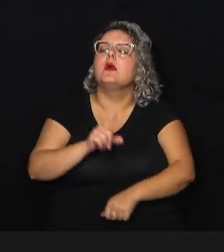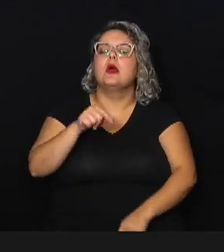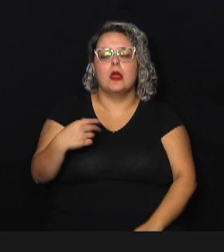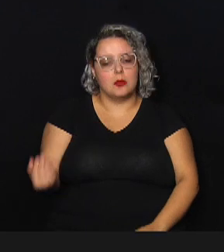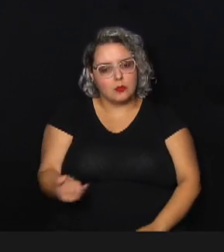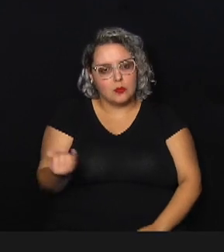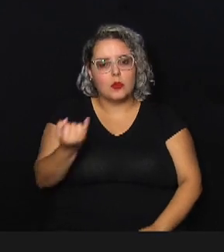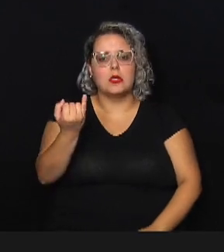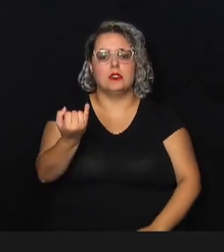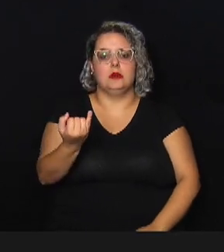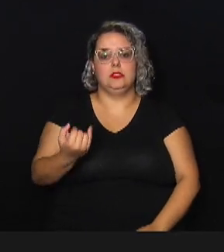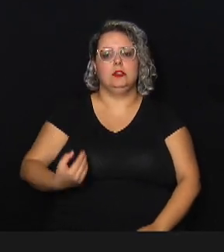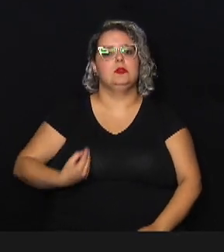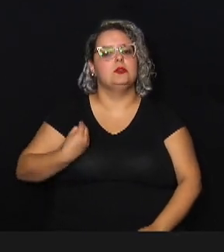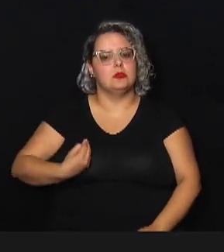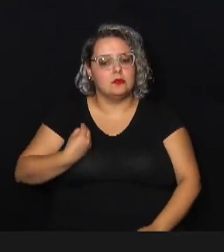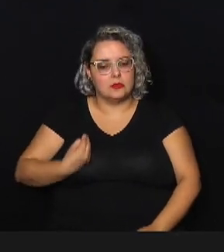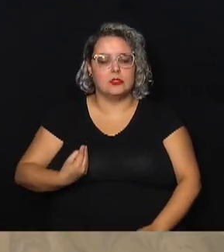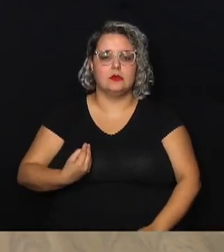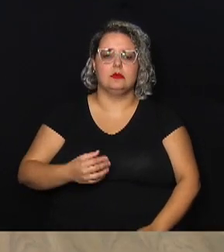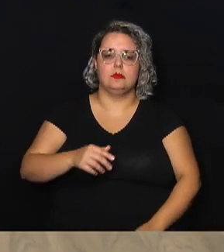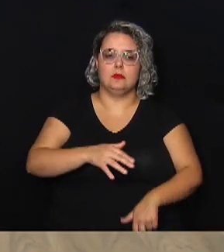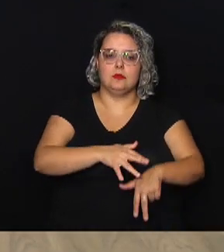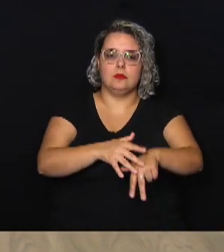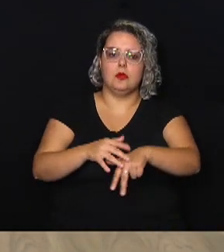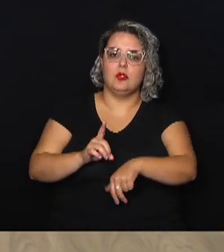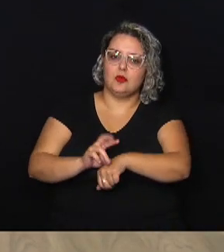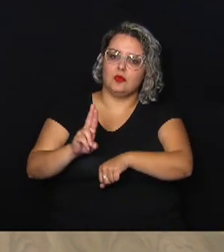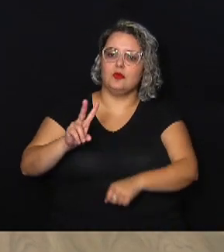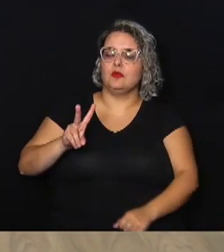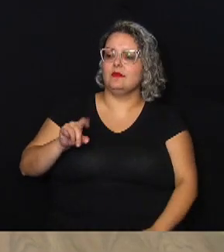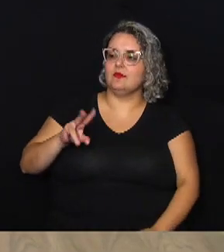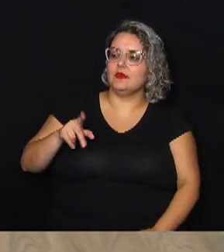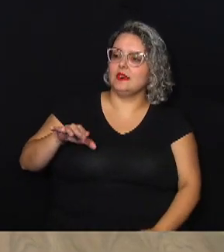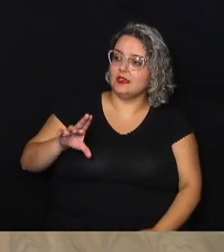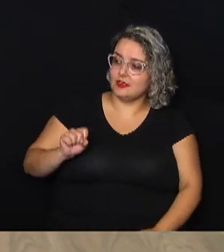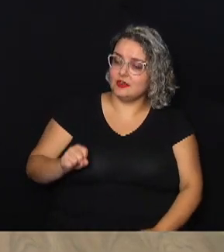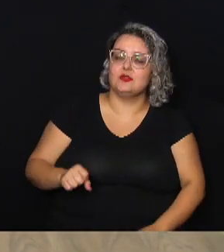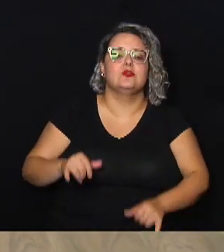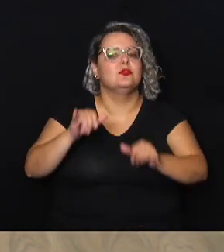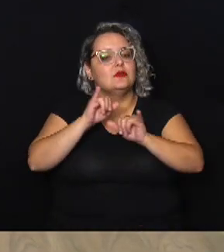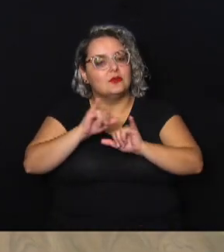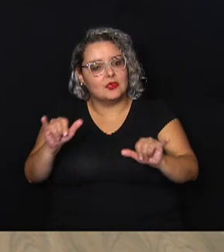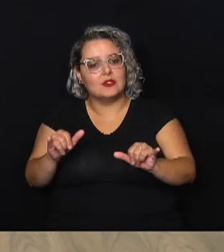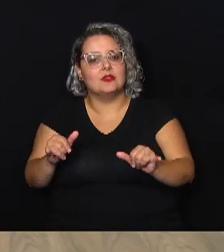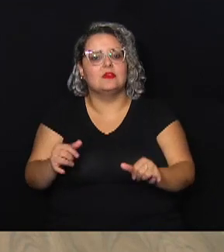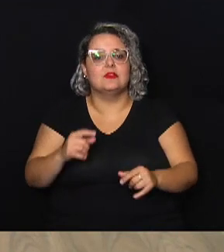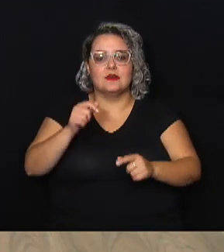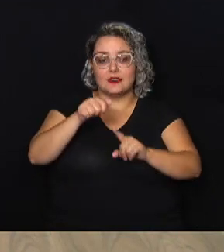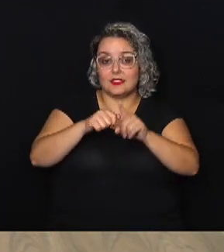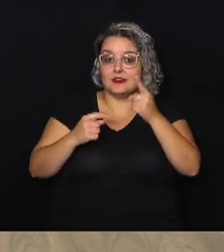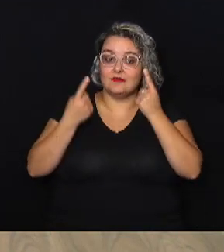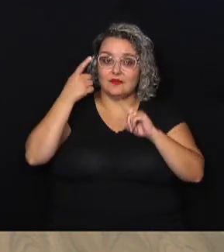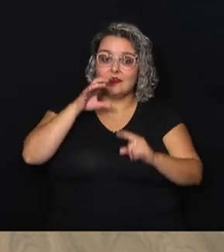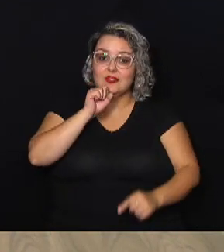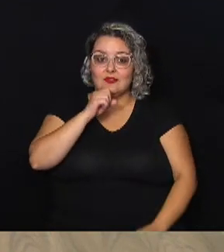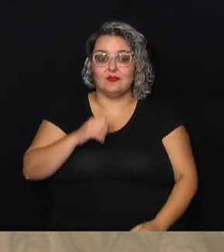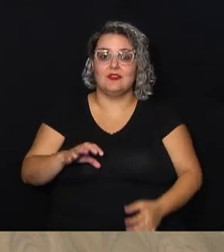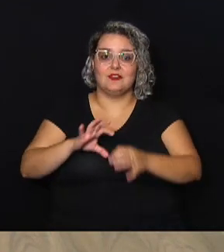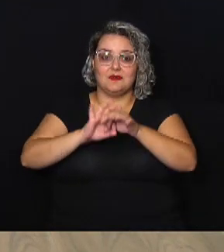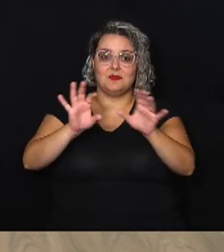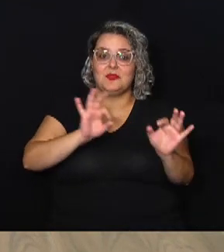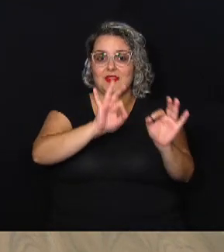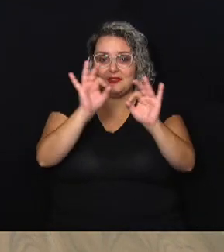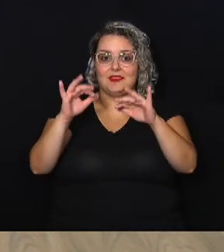fundamental na sobrevida do paciente. Doutor Vinícius, tem algum recado, alguma mensagem nesse fevereiro laranja que o senhor quer deixar para quem